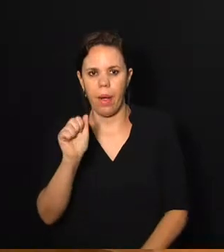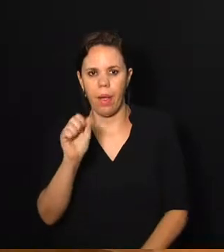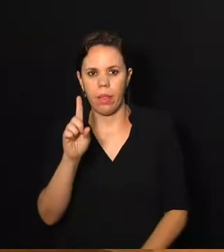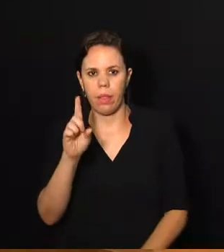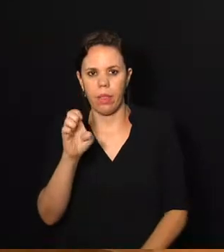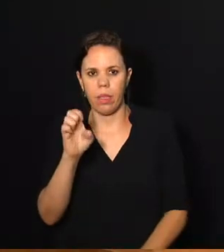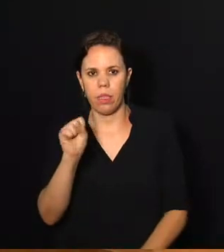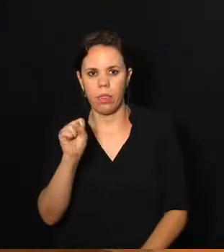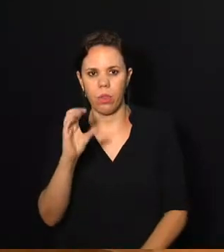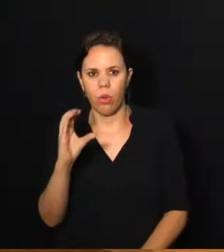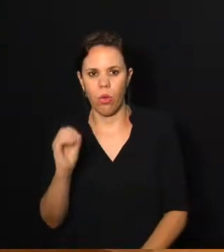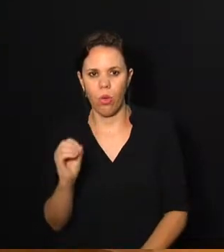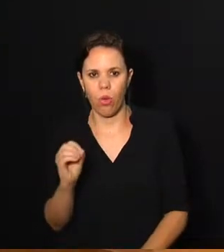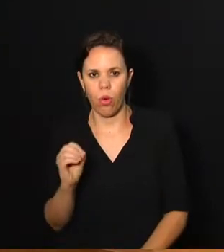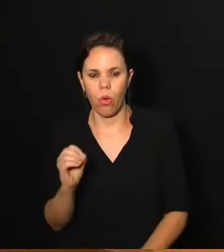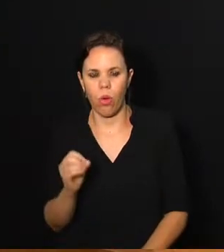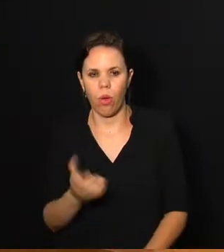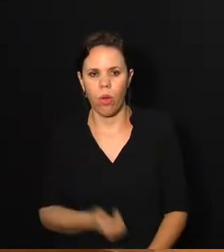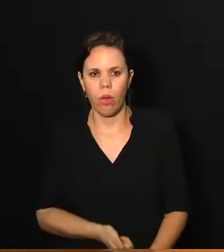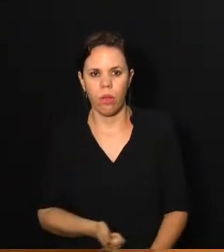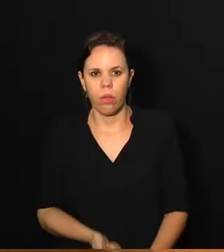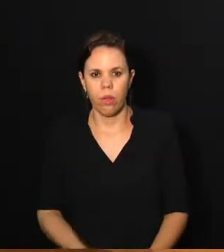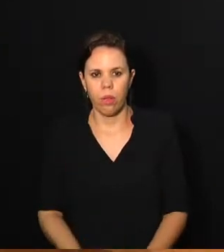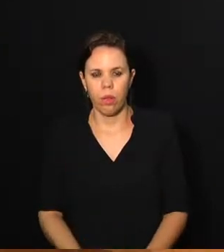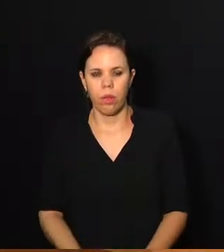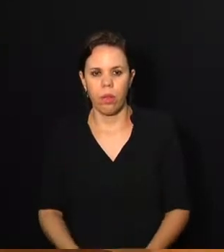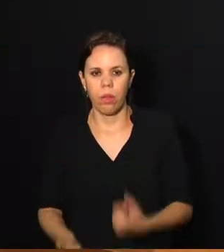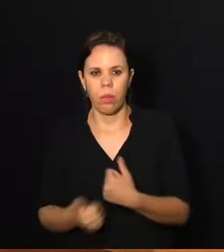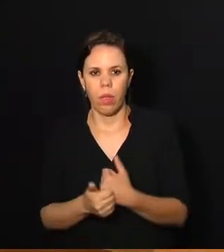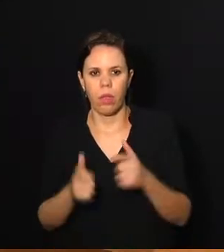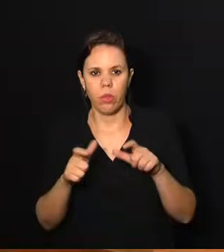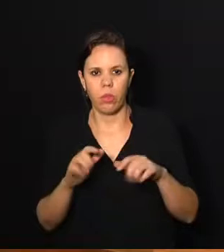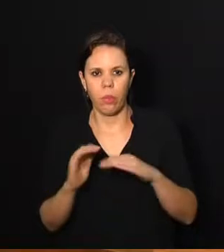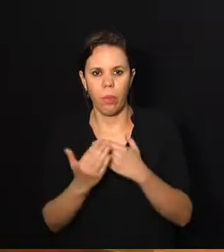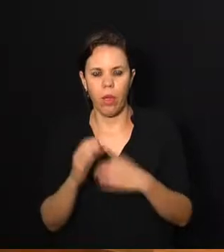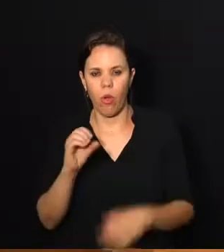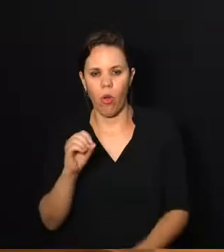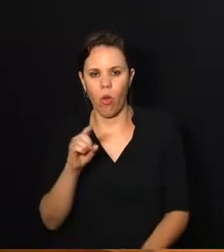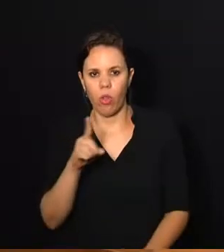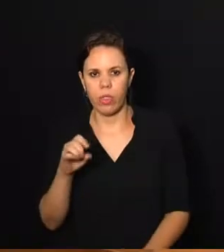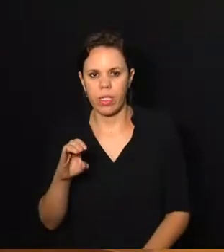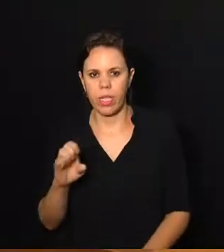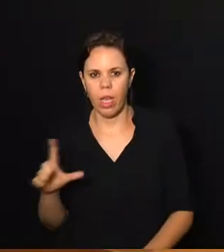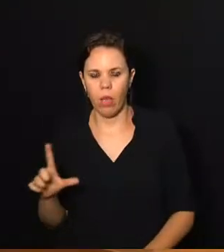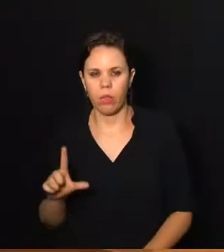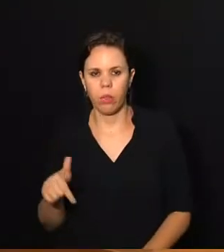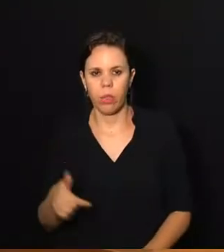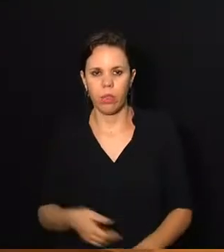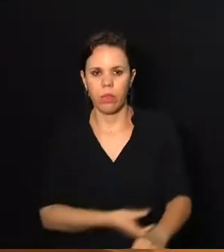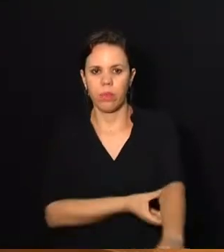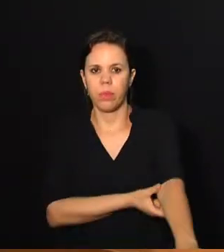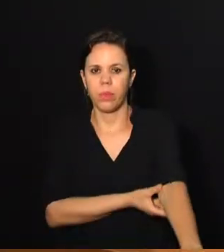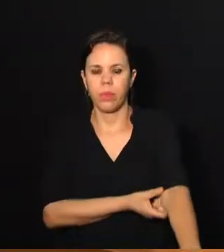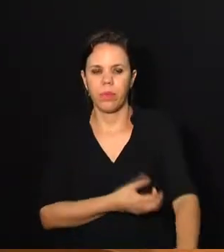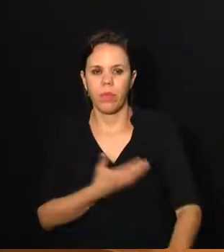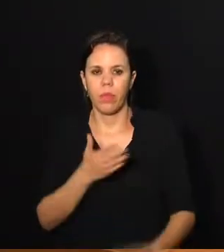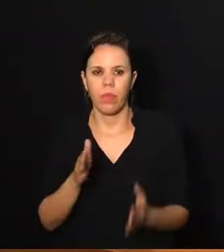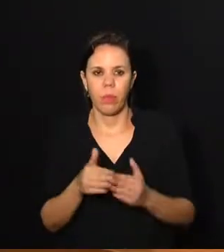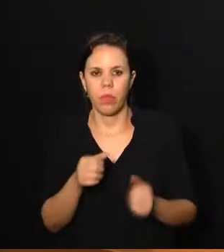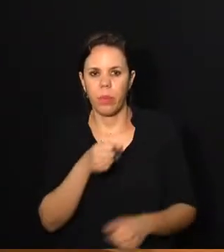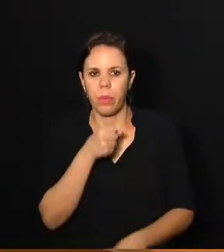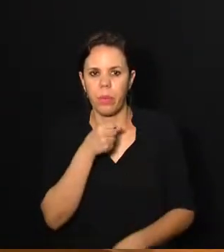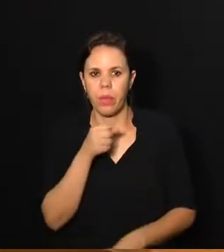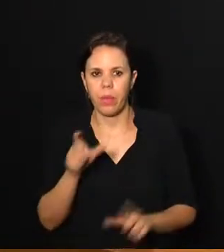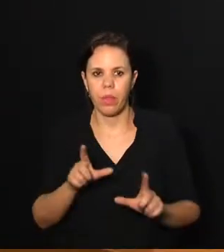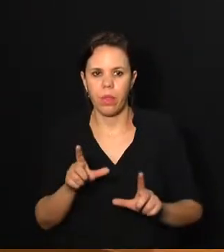pista que sai por trás do Parque Osiel. Bem antes, mas no Jardim São... Depois eu vou pedir o microfone para o pessoal da TV Câmara.